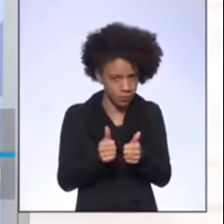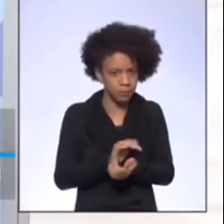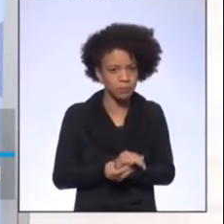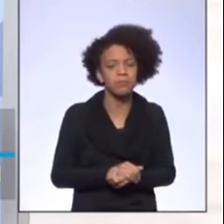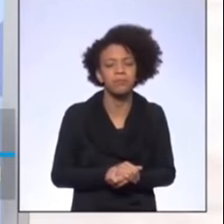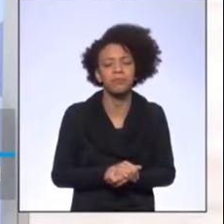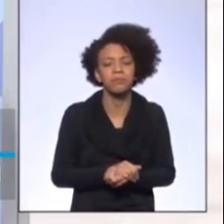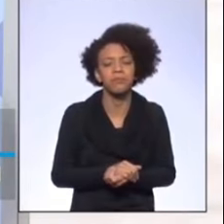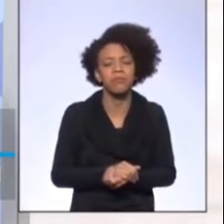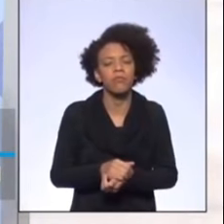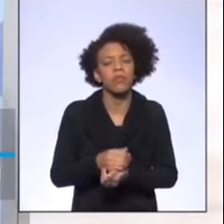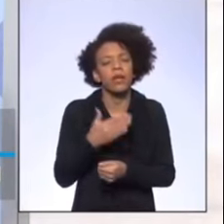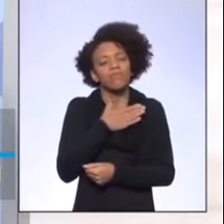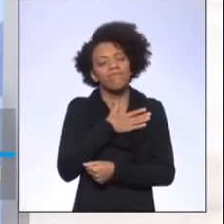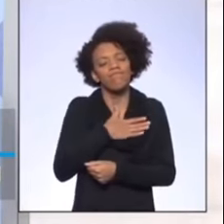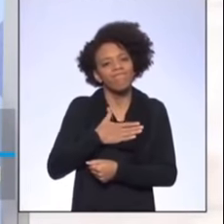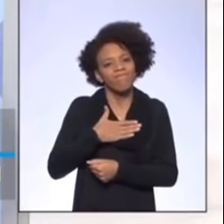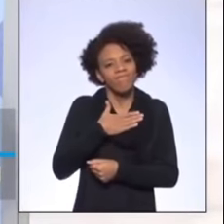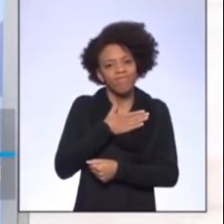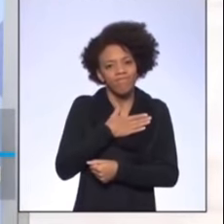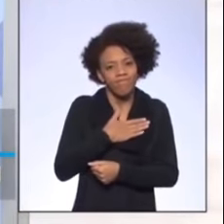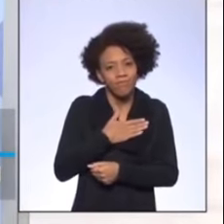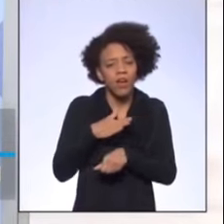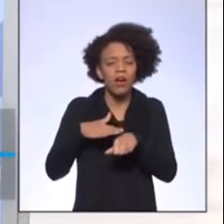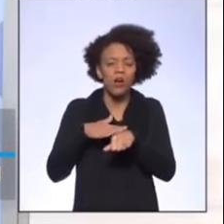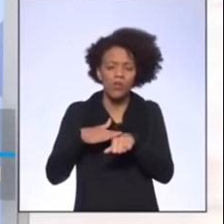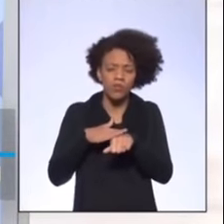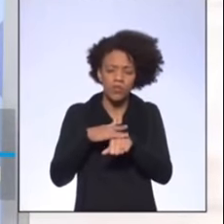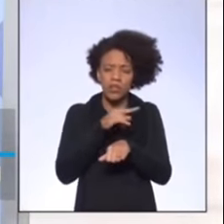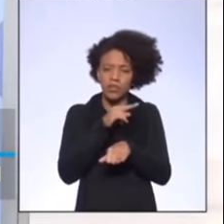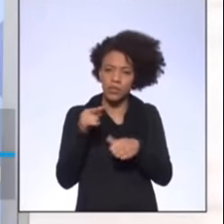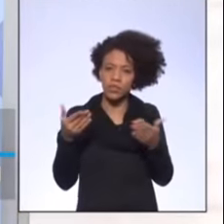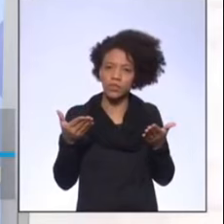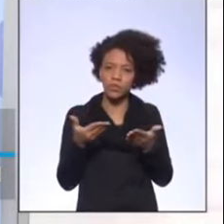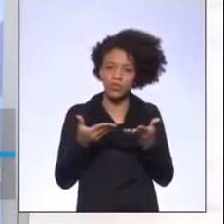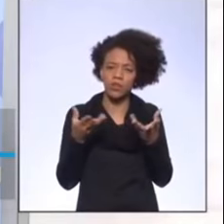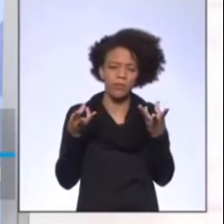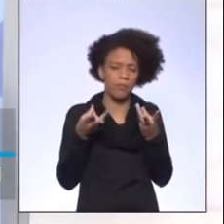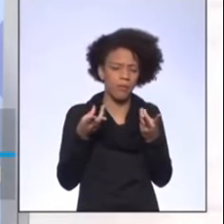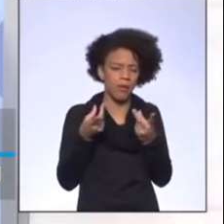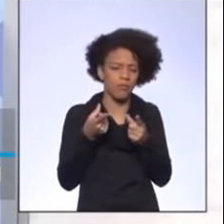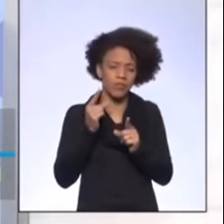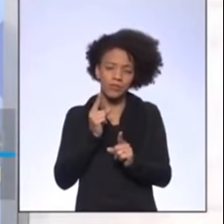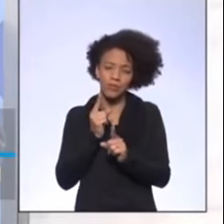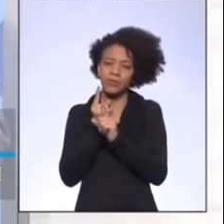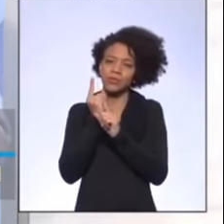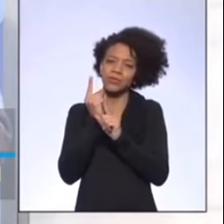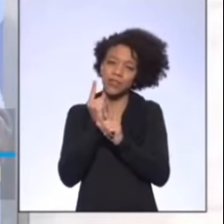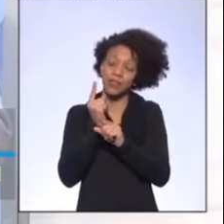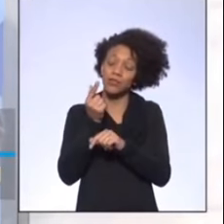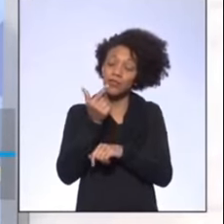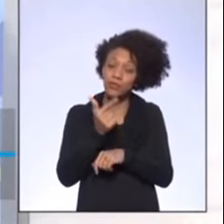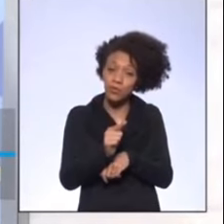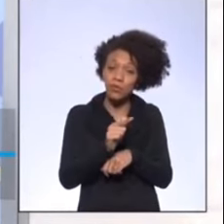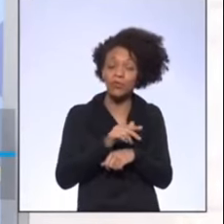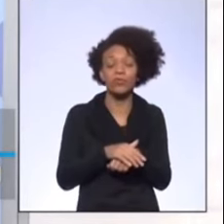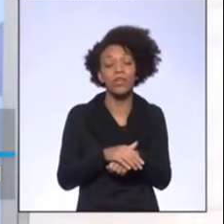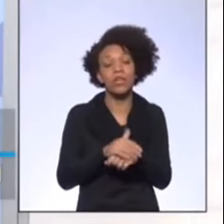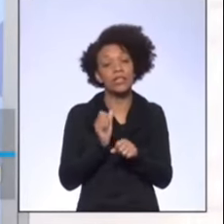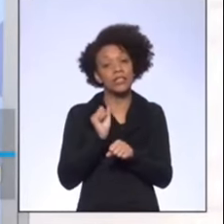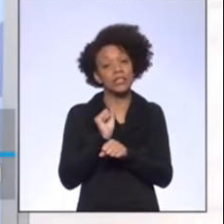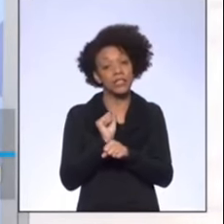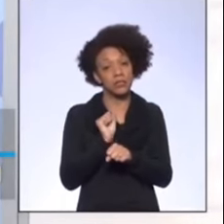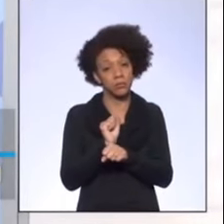Meus queridos, foi um prazer conversar com vocês hoje. Foi maravilhoso encontrá-los mais uma vez.